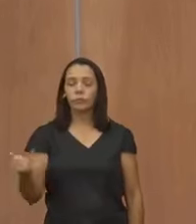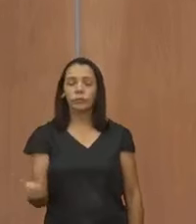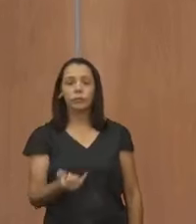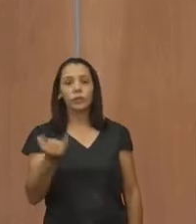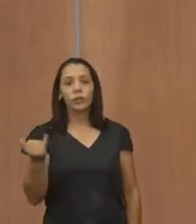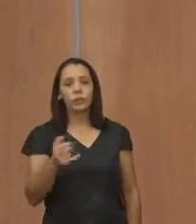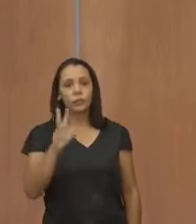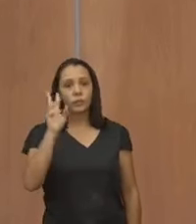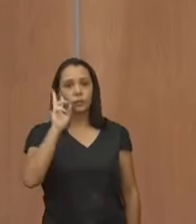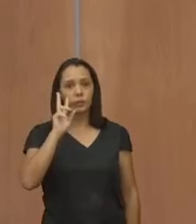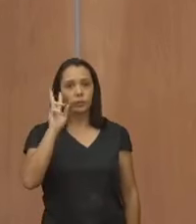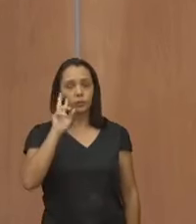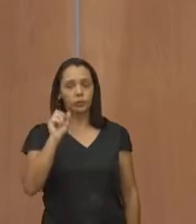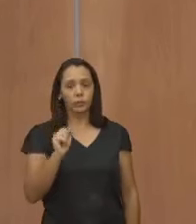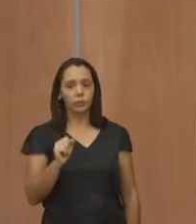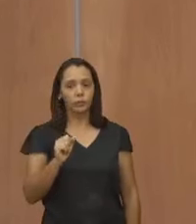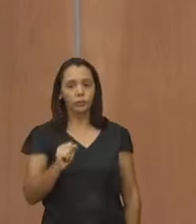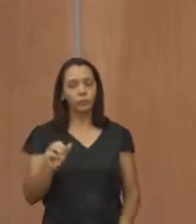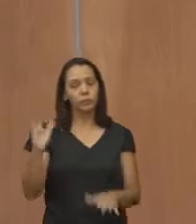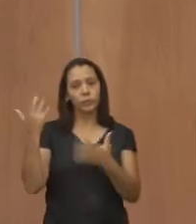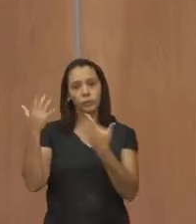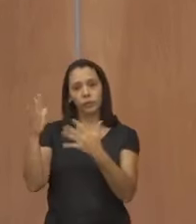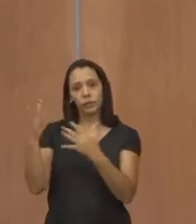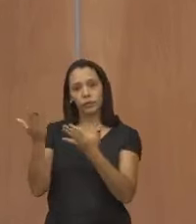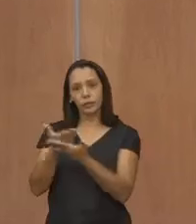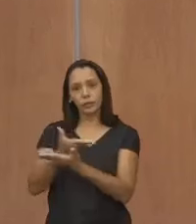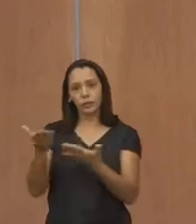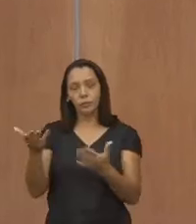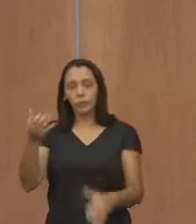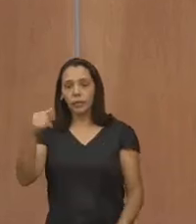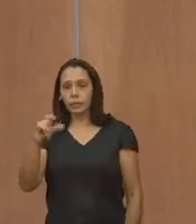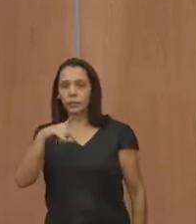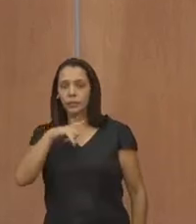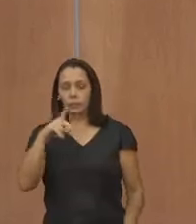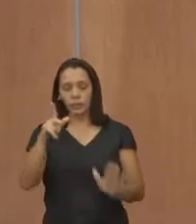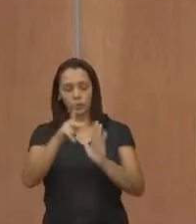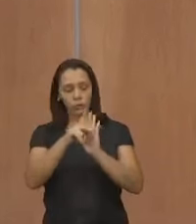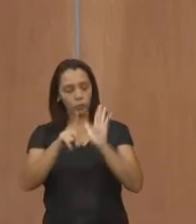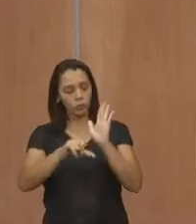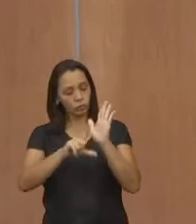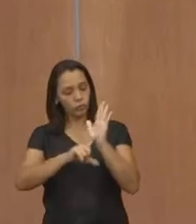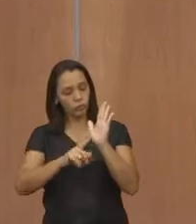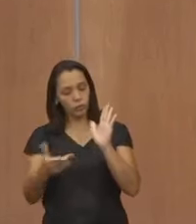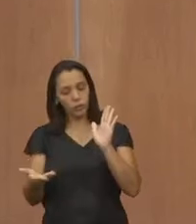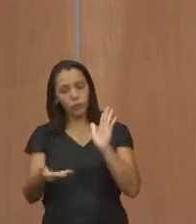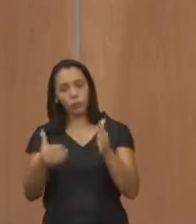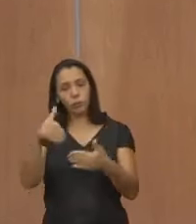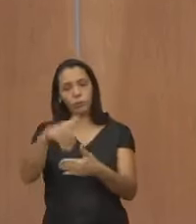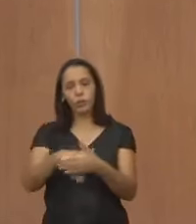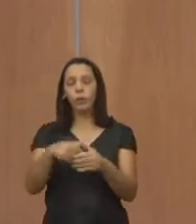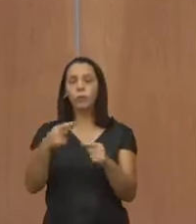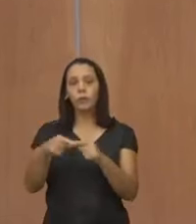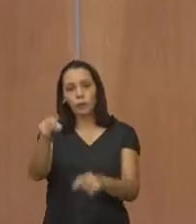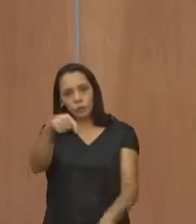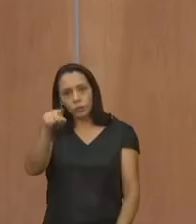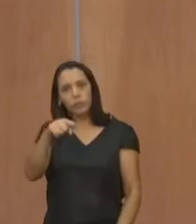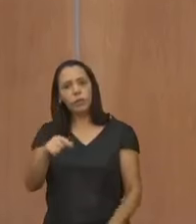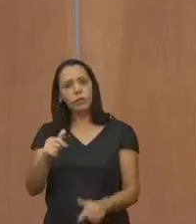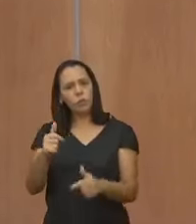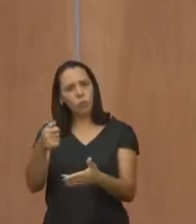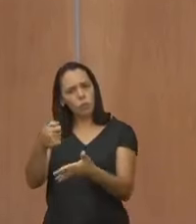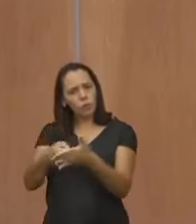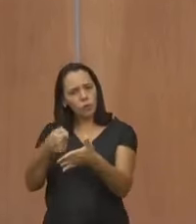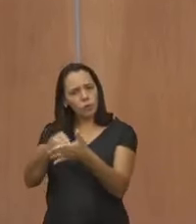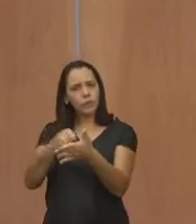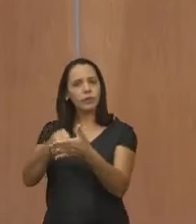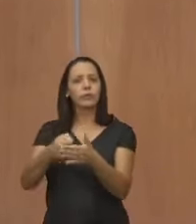lembrar aqui. Então parabenizar vocês, porque se aqui está esse projeto em votação, é porque vocês lutaram para chegar aqui.